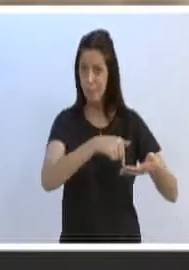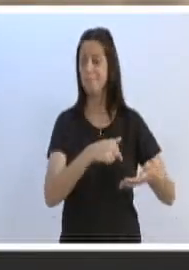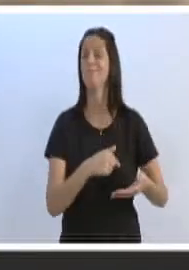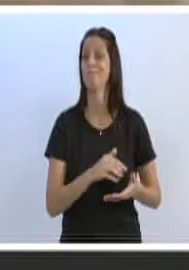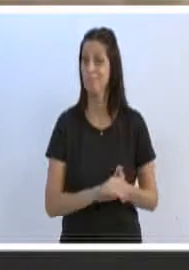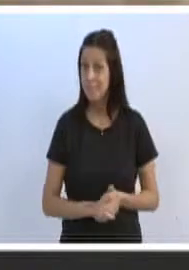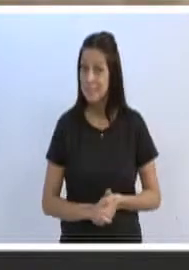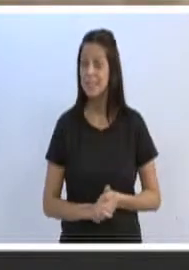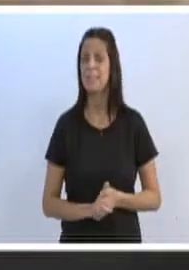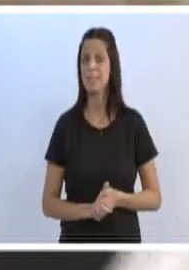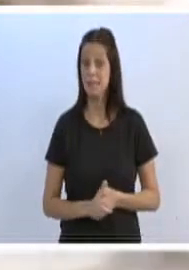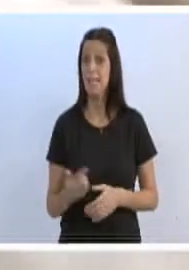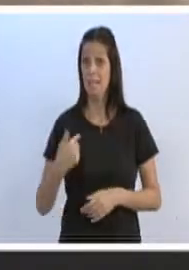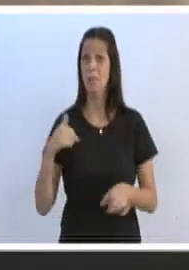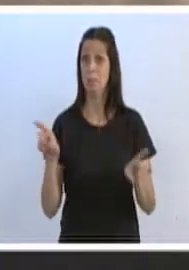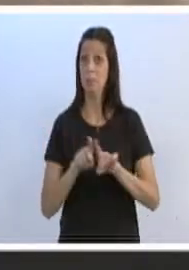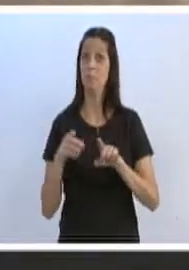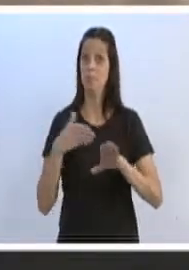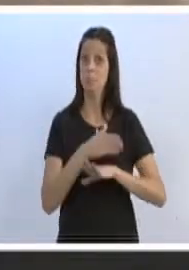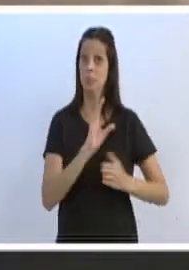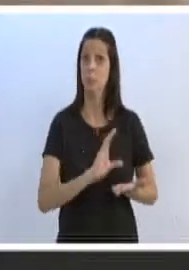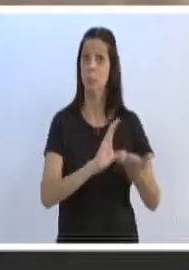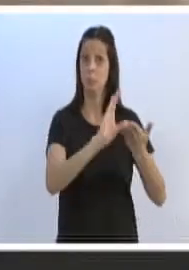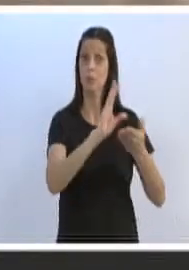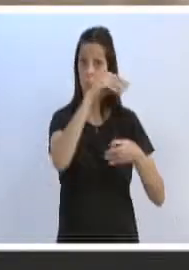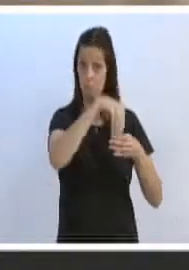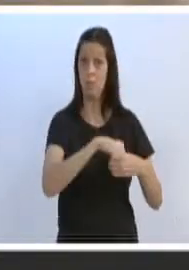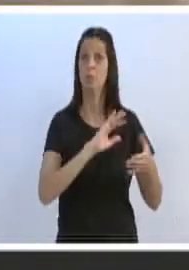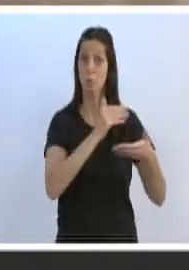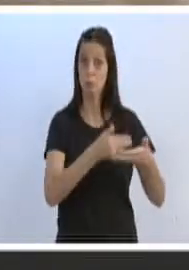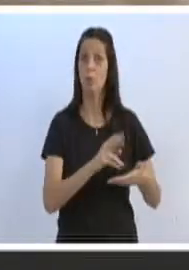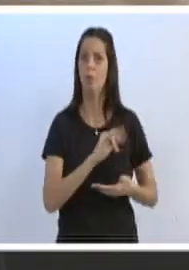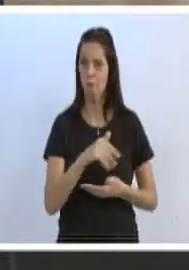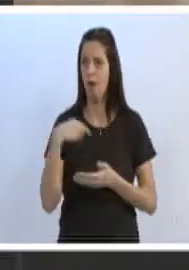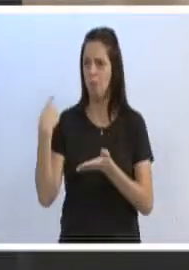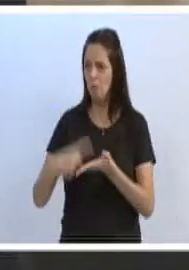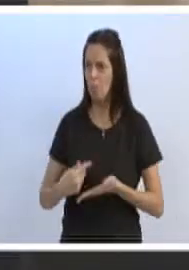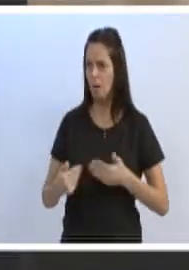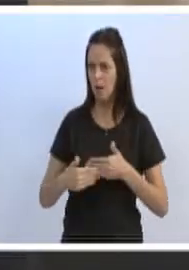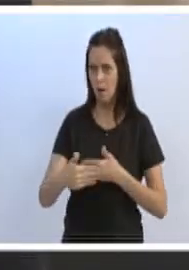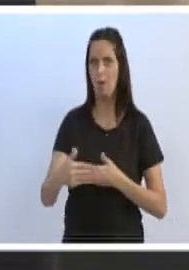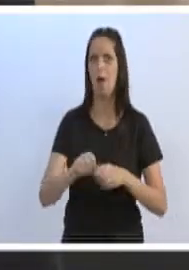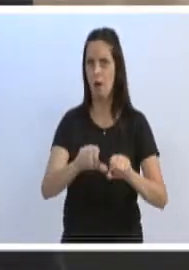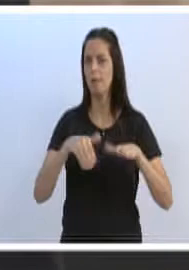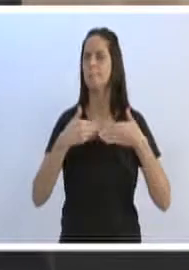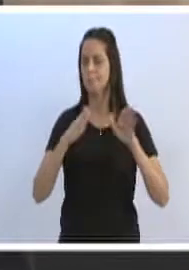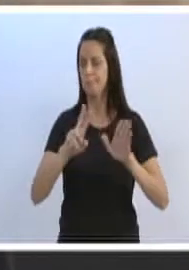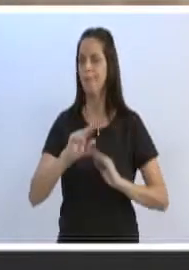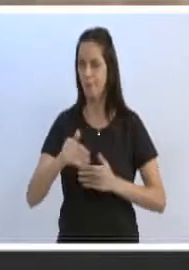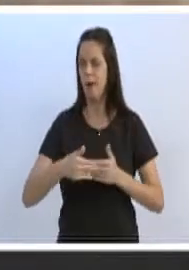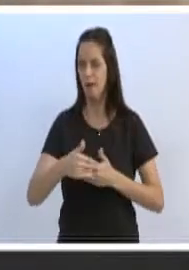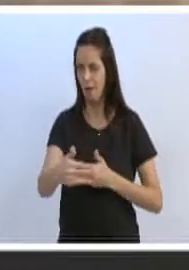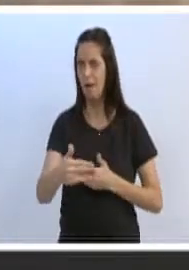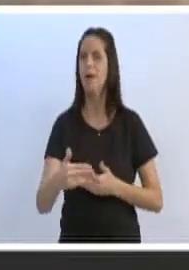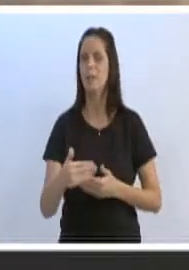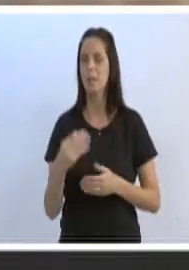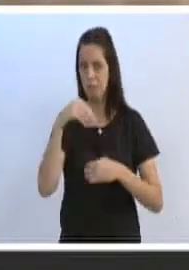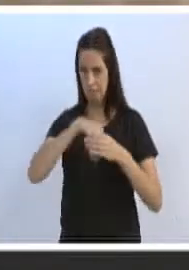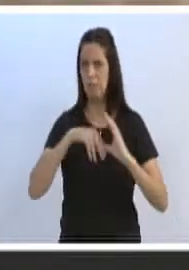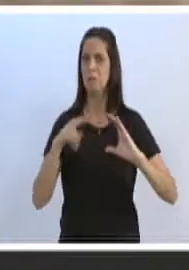que faz parte do conselho lá e nós vamos fazer uma audiência pública logo aqui na nossa câmara